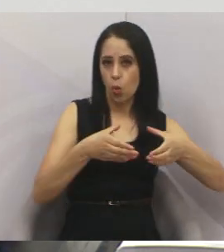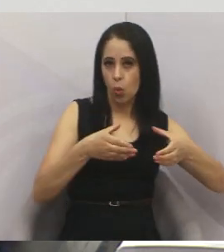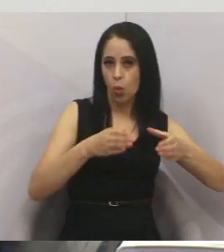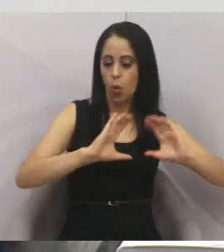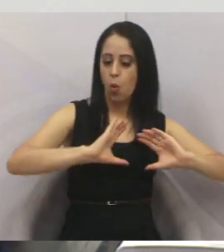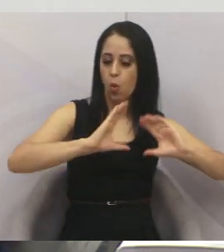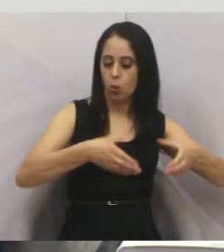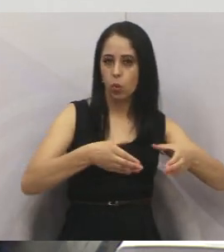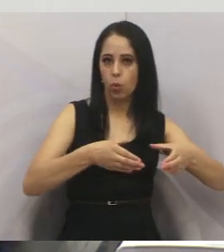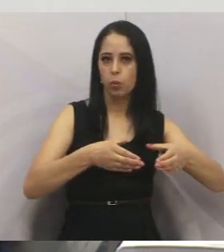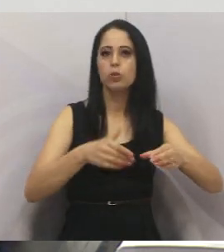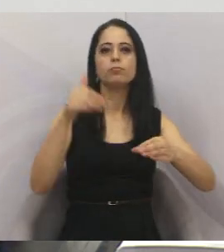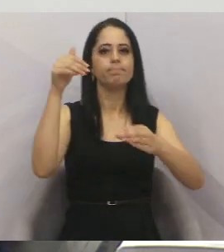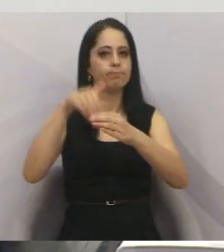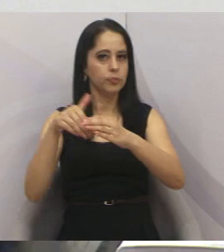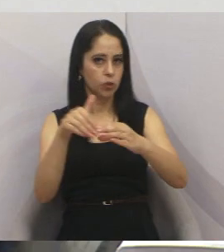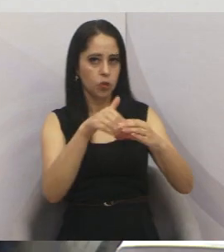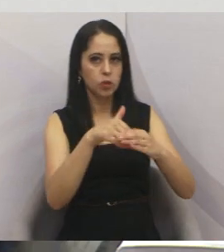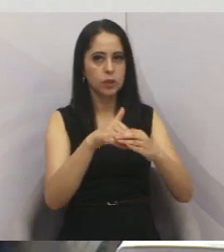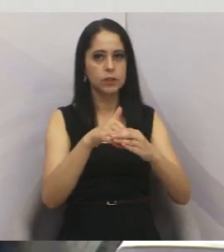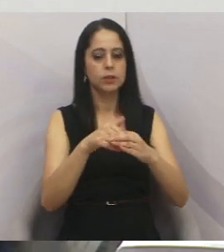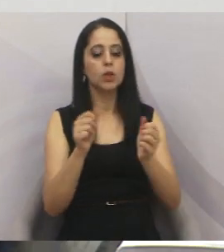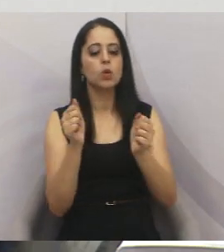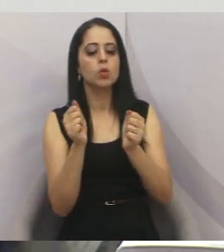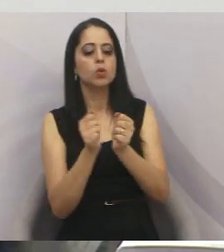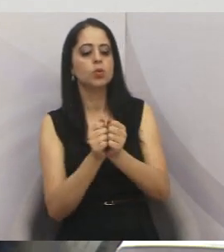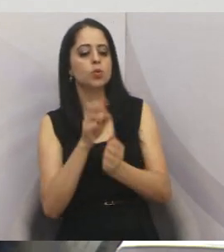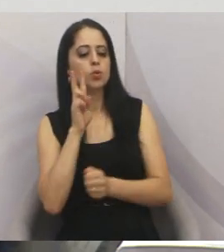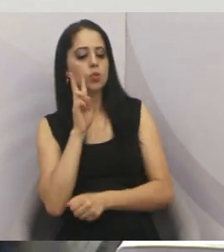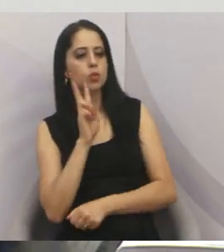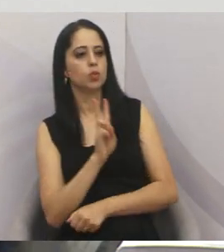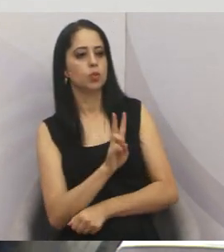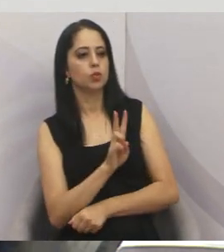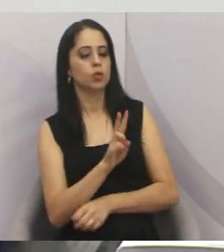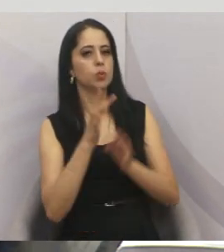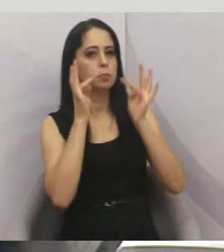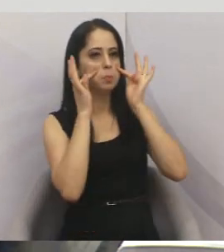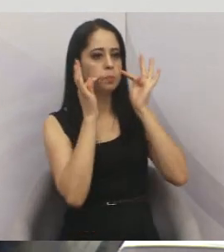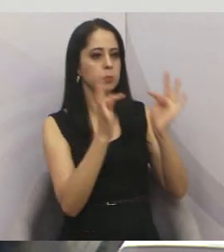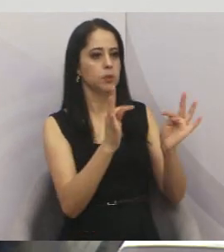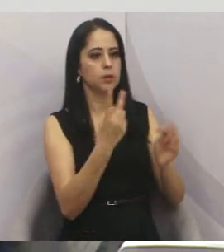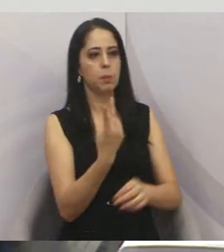da sessão eleitoral, acompanhado de duas testemunhas.